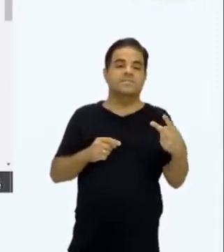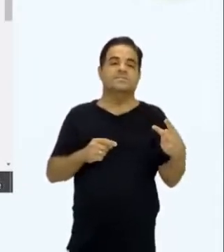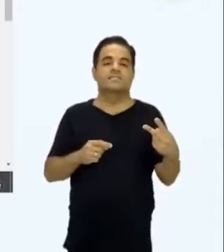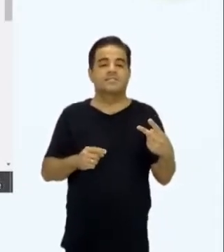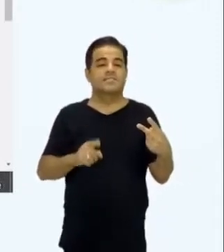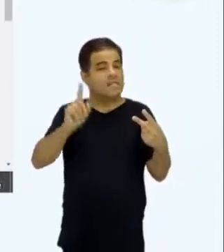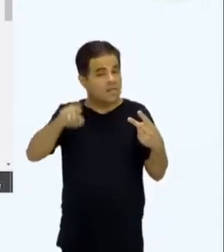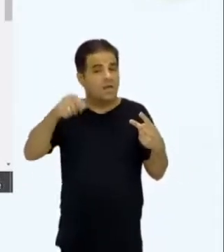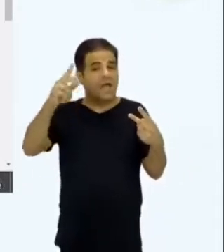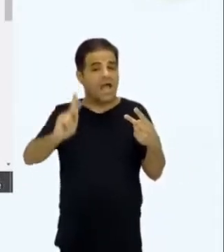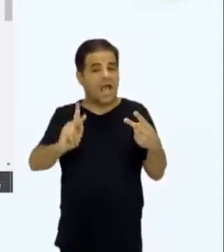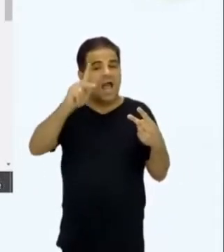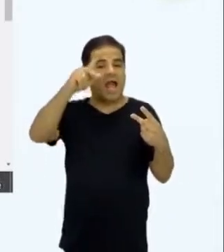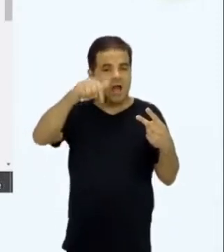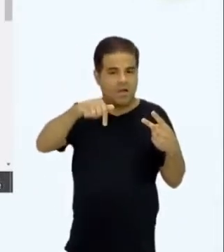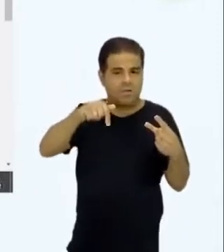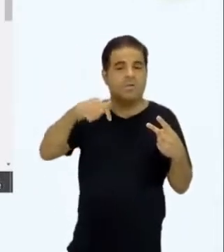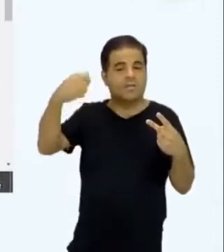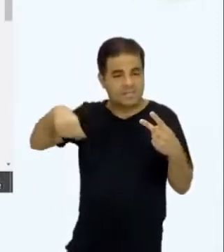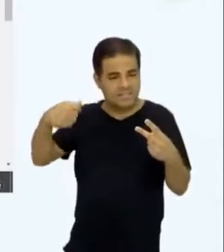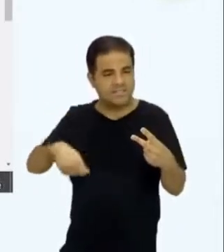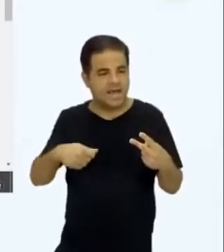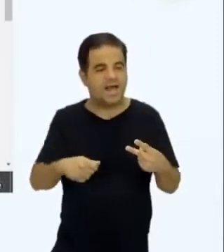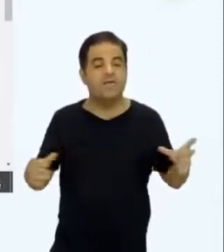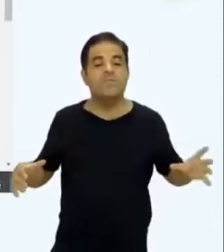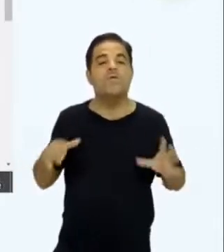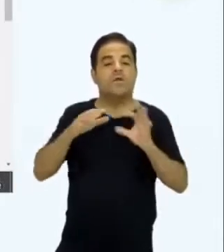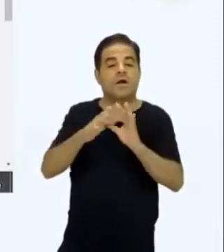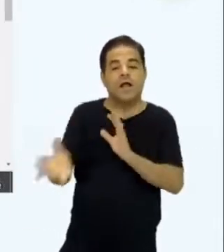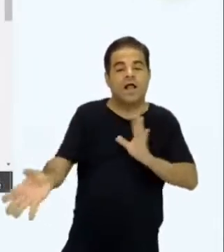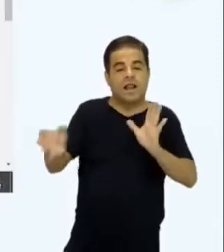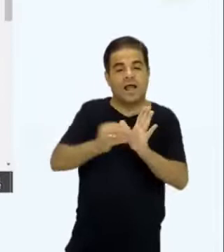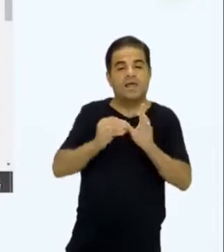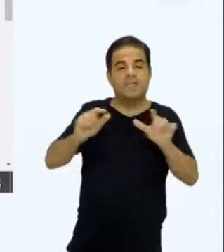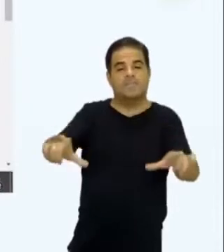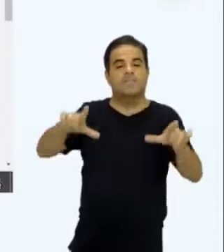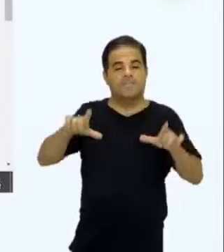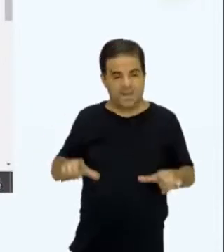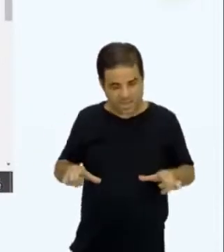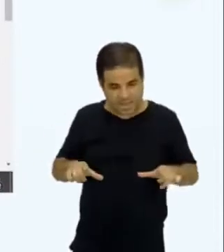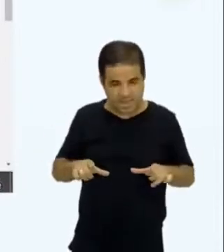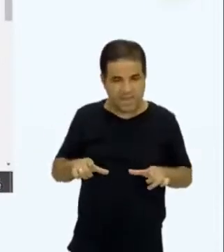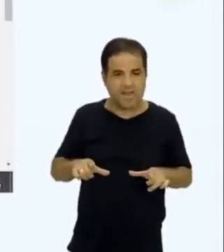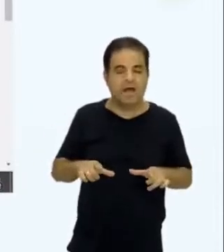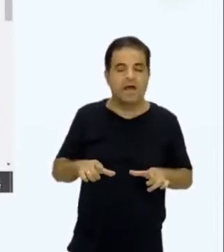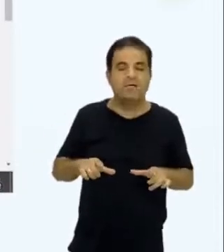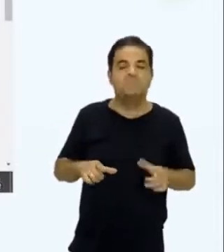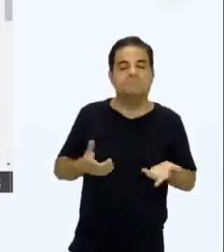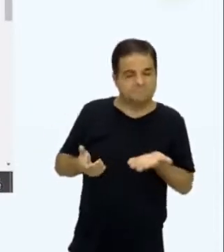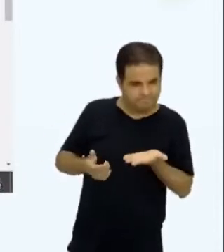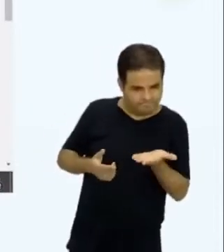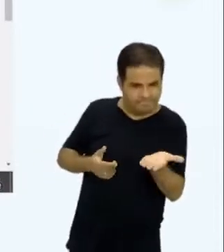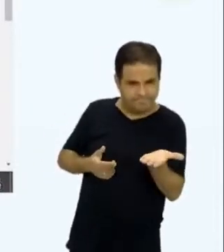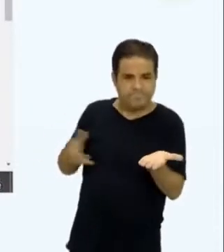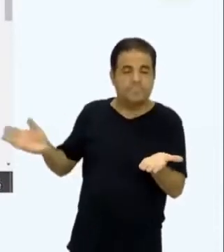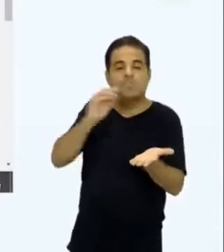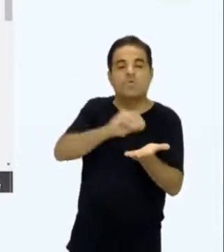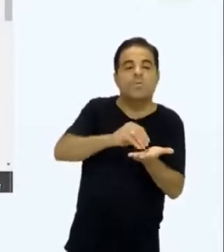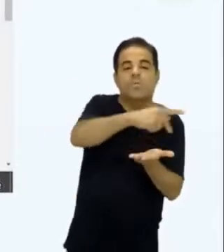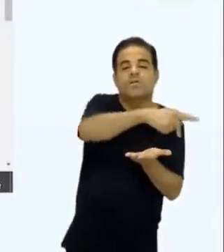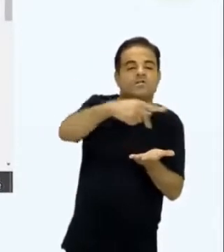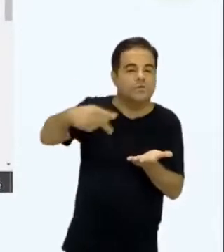que é necessário. Então, nós vamos colocar aqui na nossa placa protoboard o